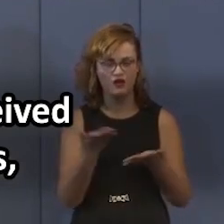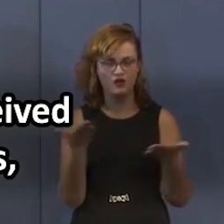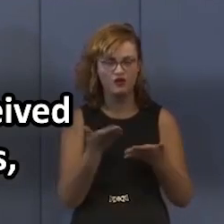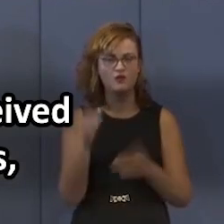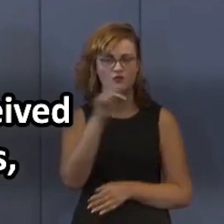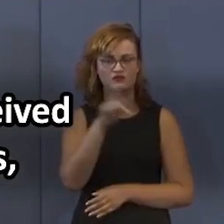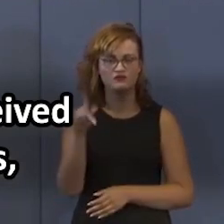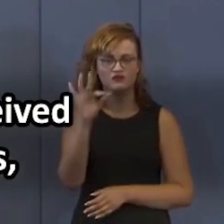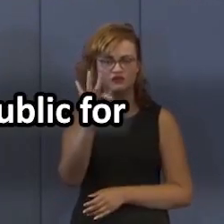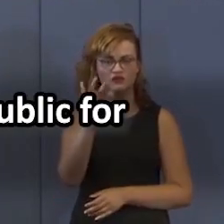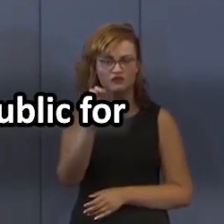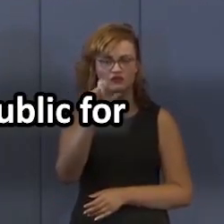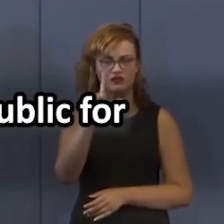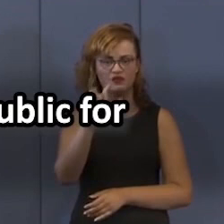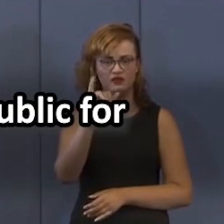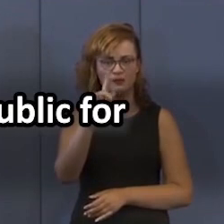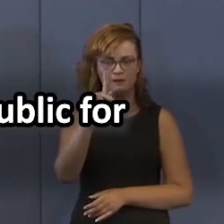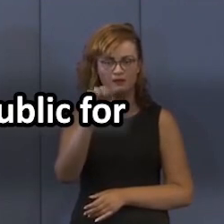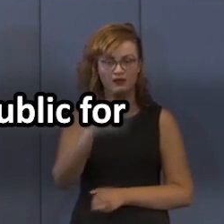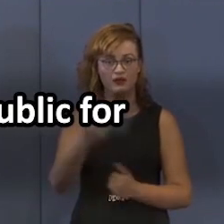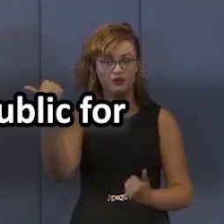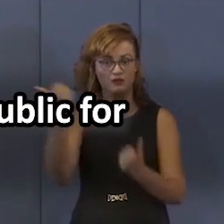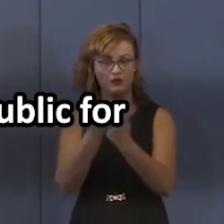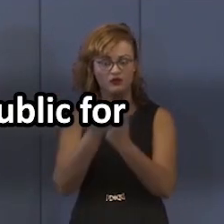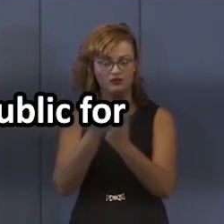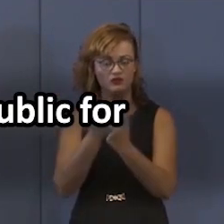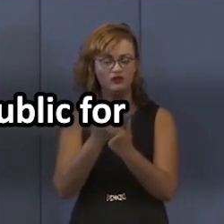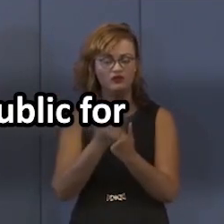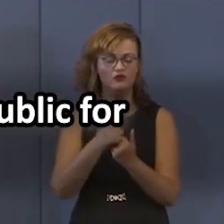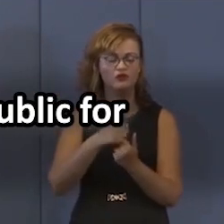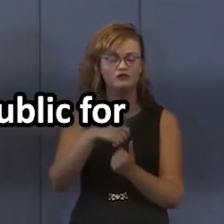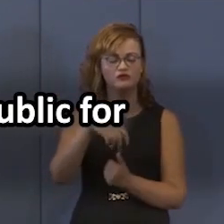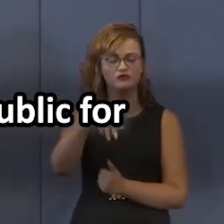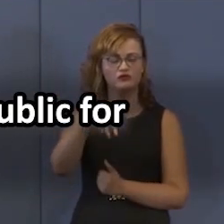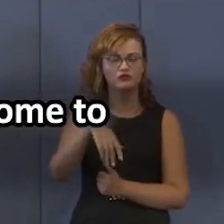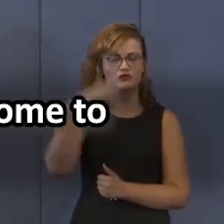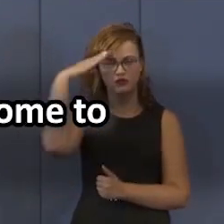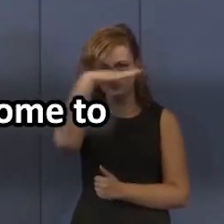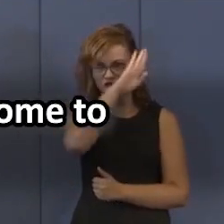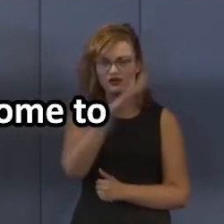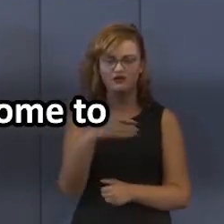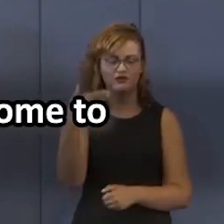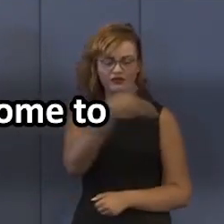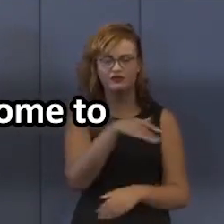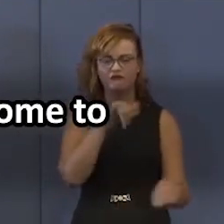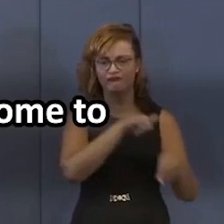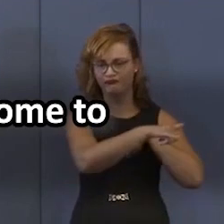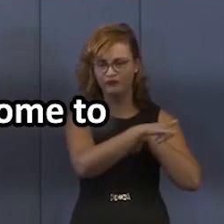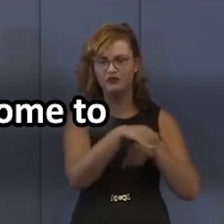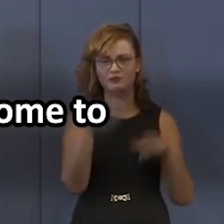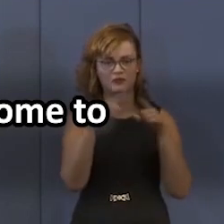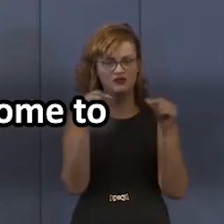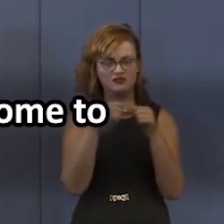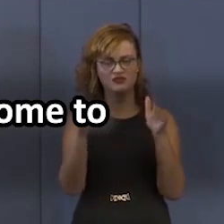o professor Felipe Martins, o assessor especial do presidente da República para Assuntos Internacionais, teve um inconveniente e não teve como vir a